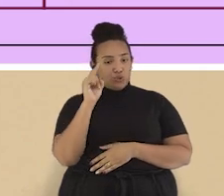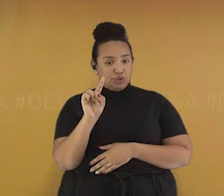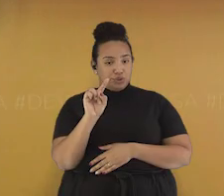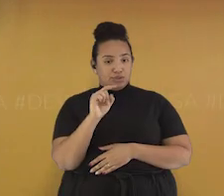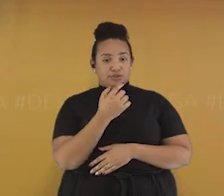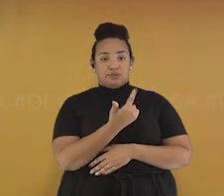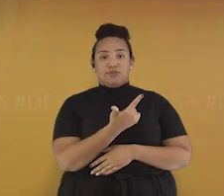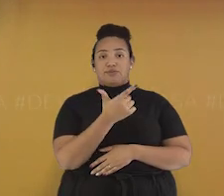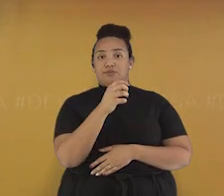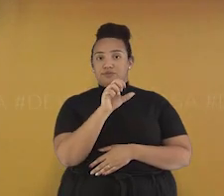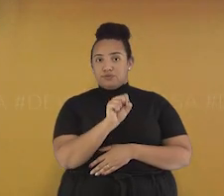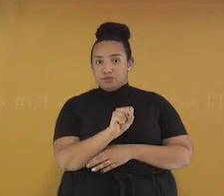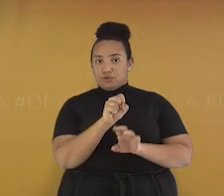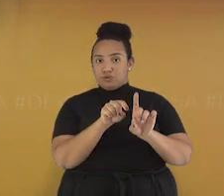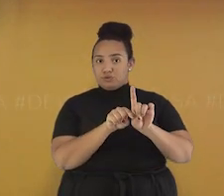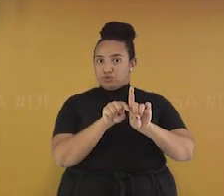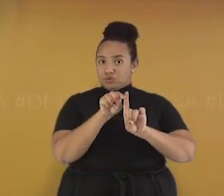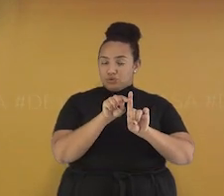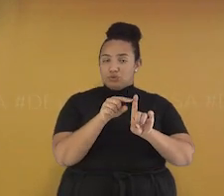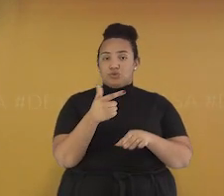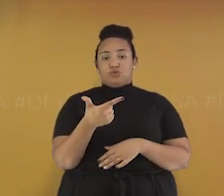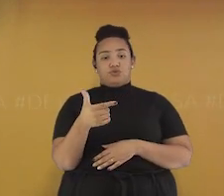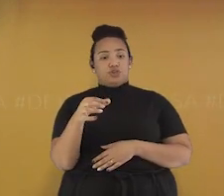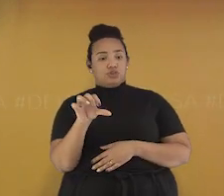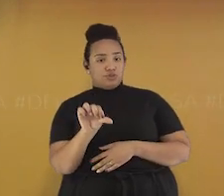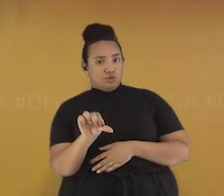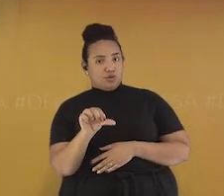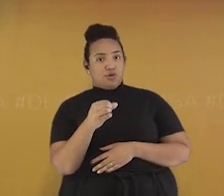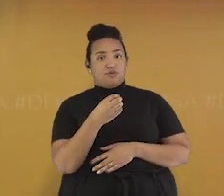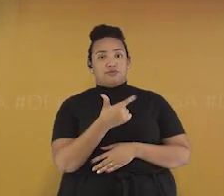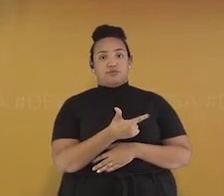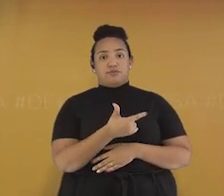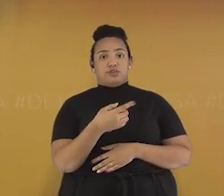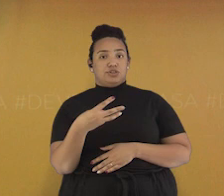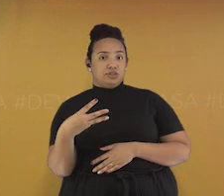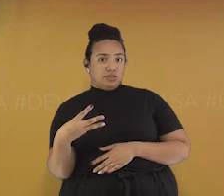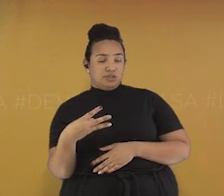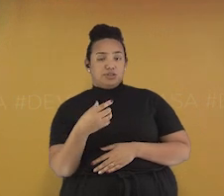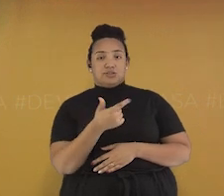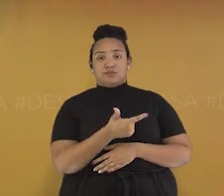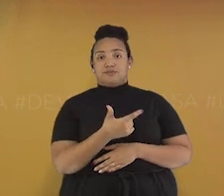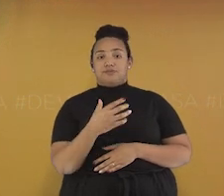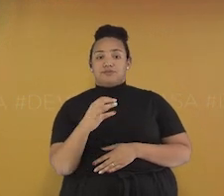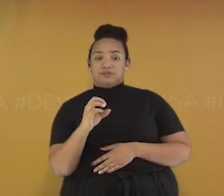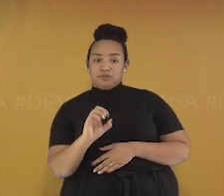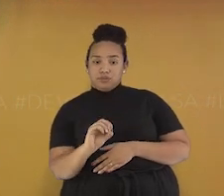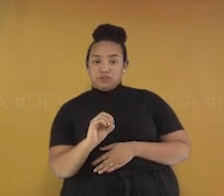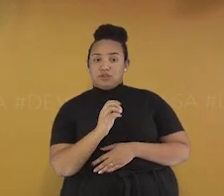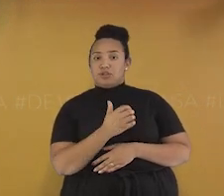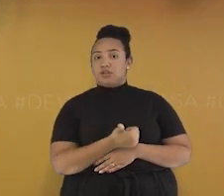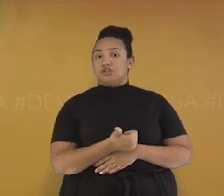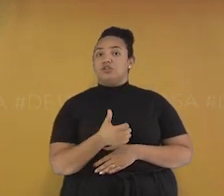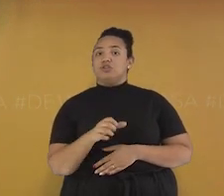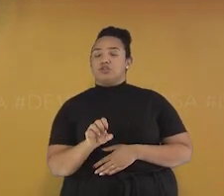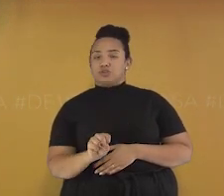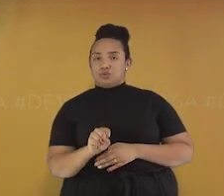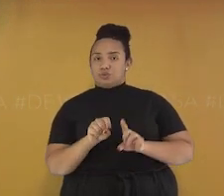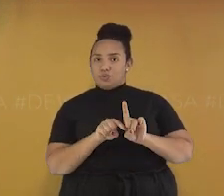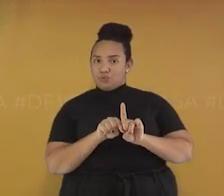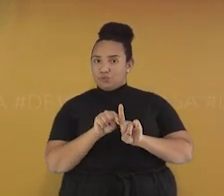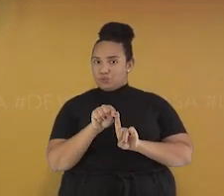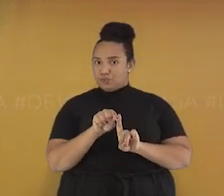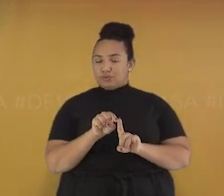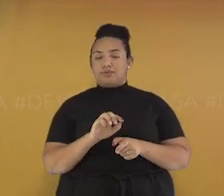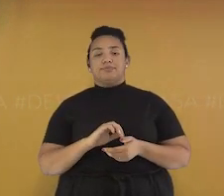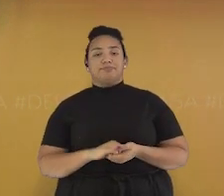5 dias: 28 graus, 29 graus, 23 graus, 20 graus e